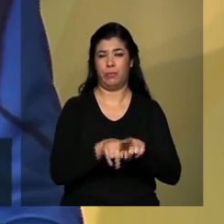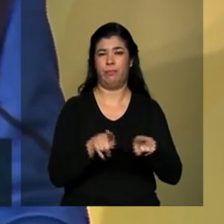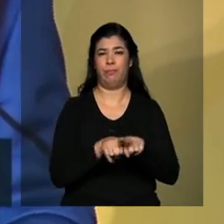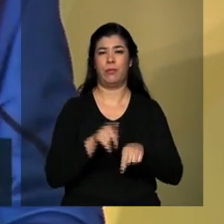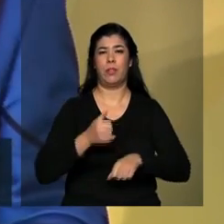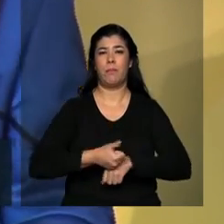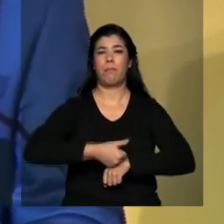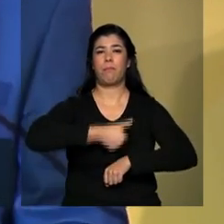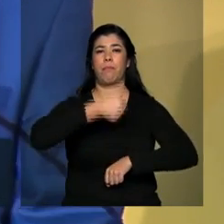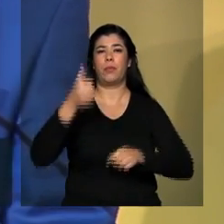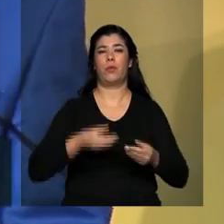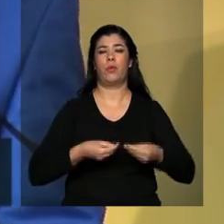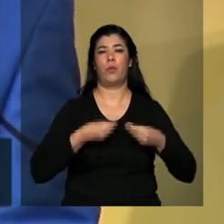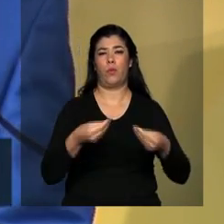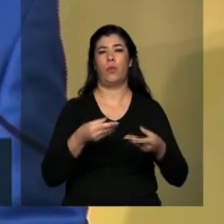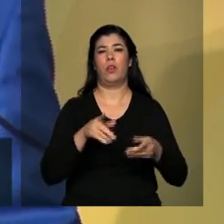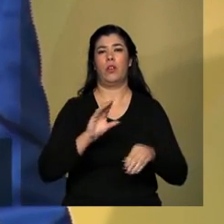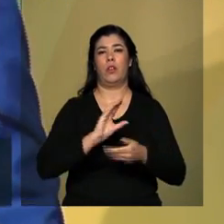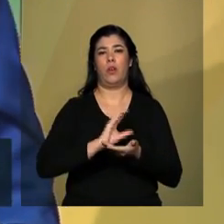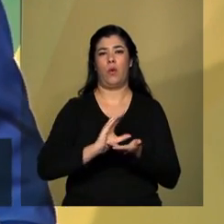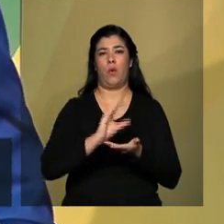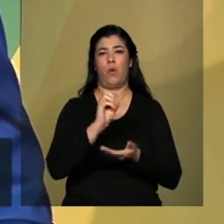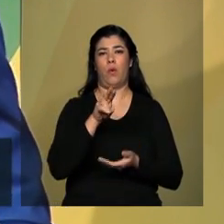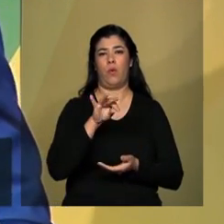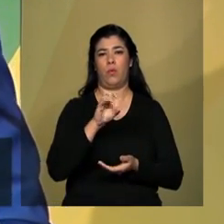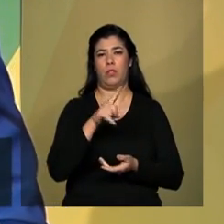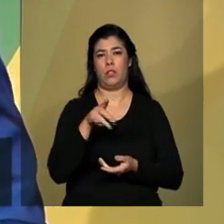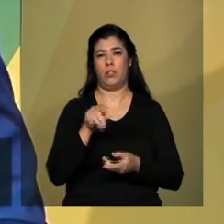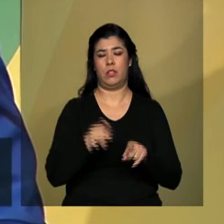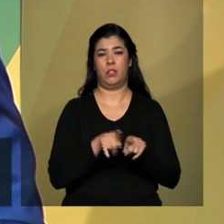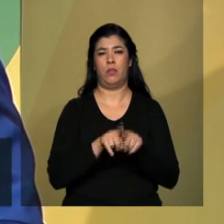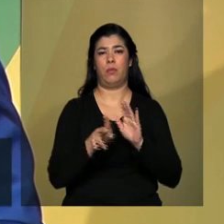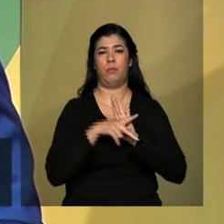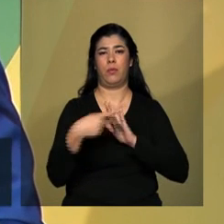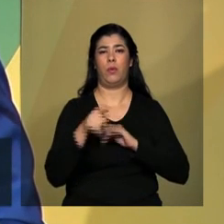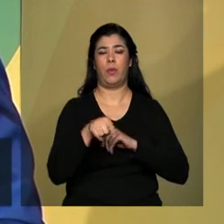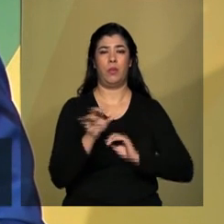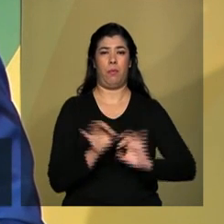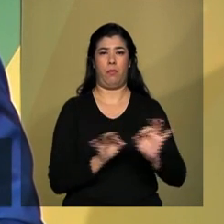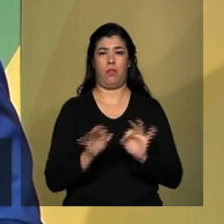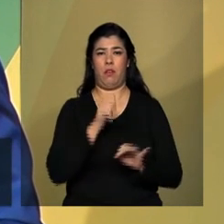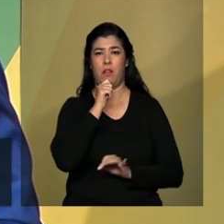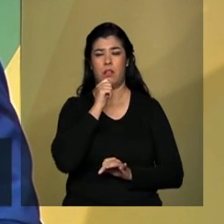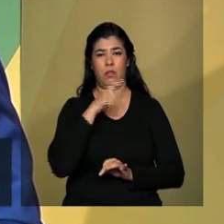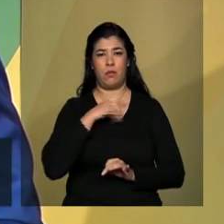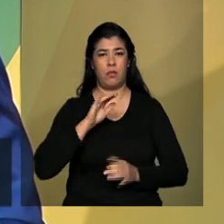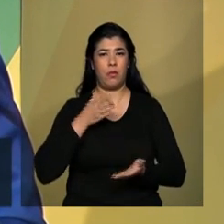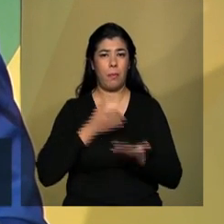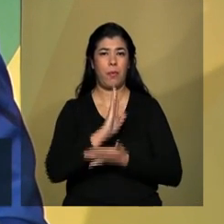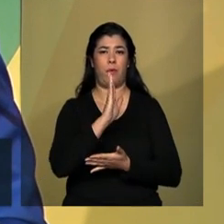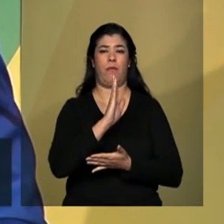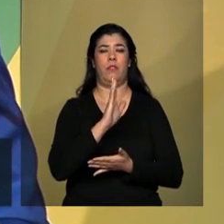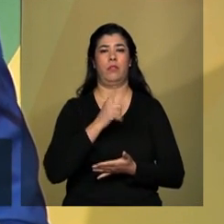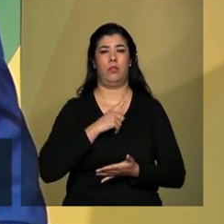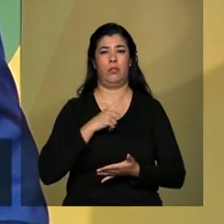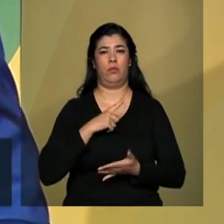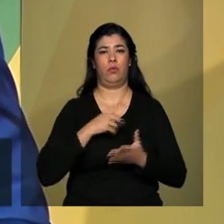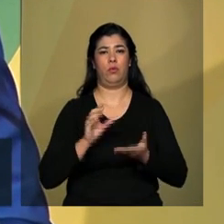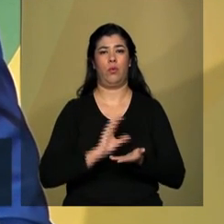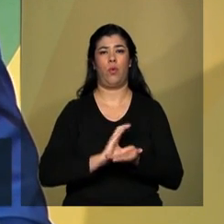nas concessões existentes, mas esses projetos não eram parte do plano de investimento aprovado nessas concessões.